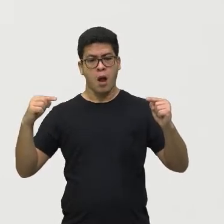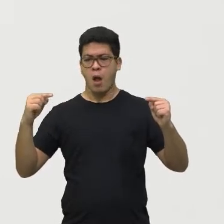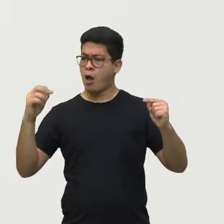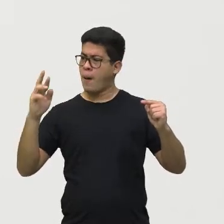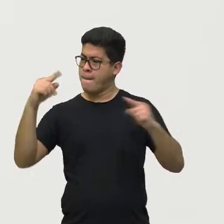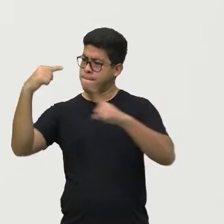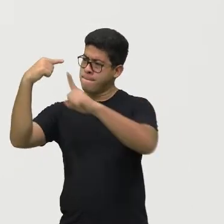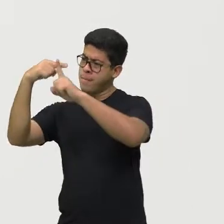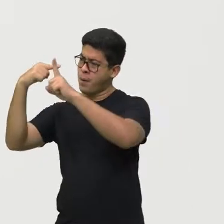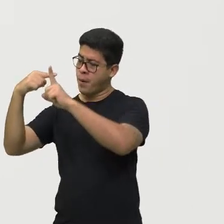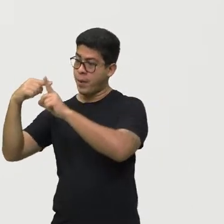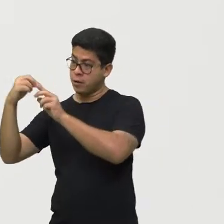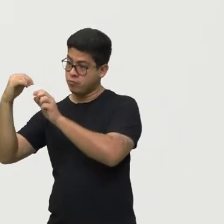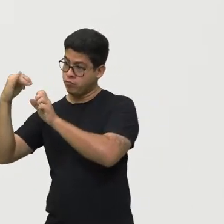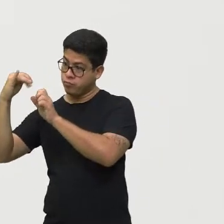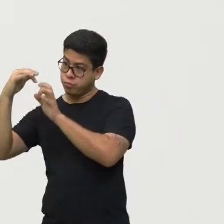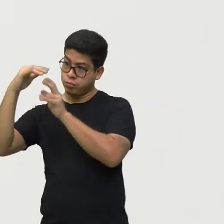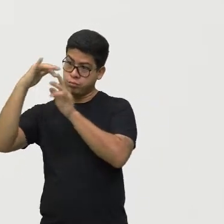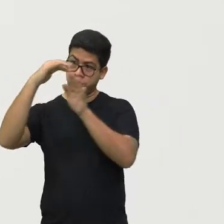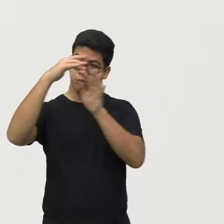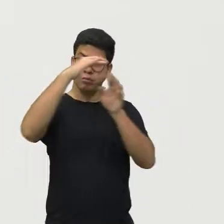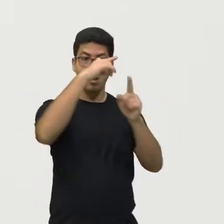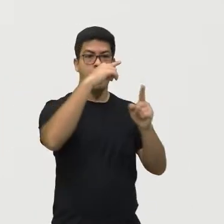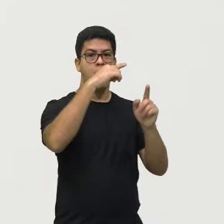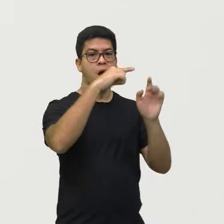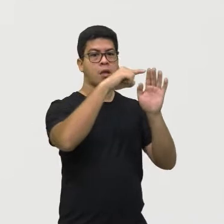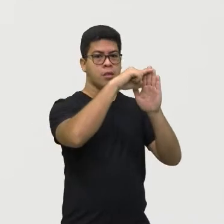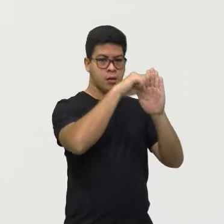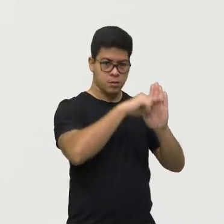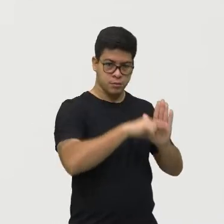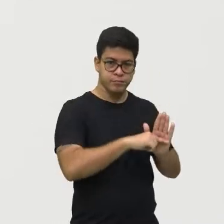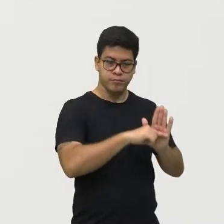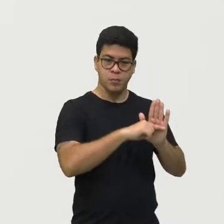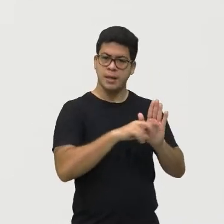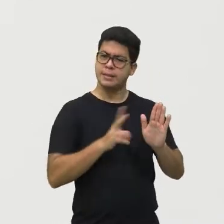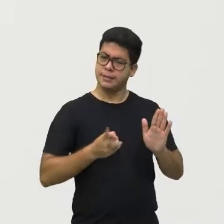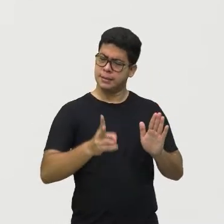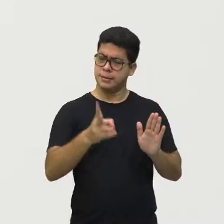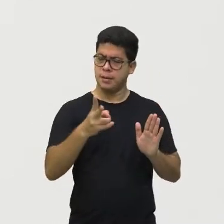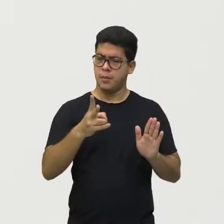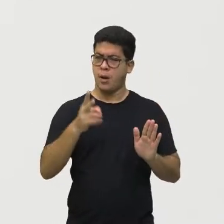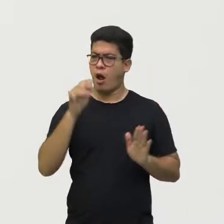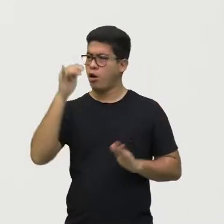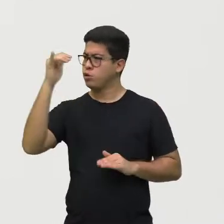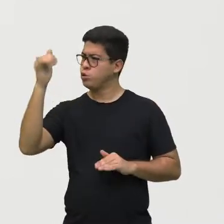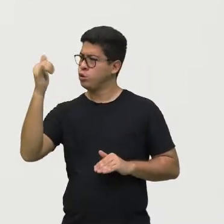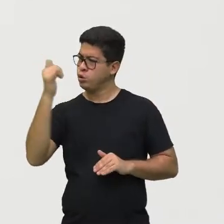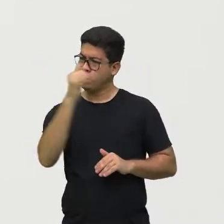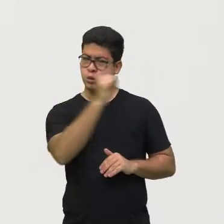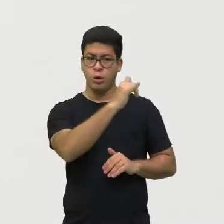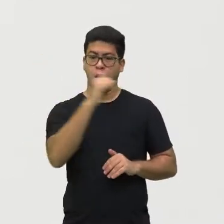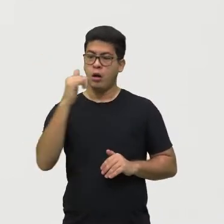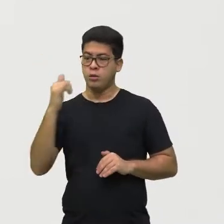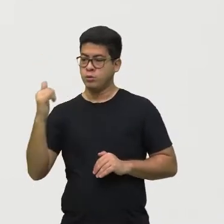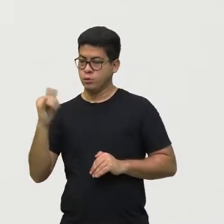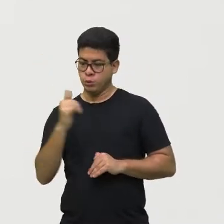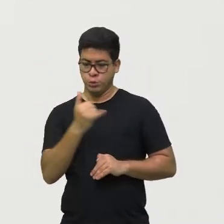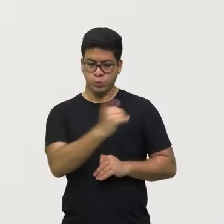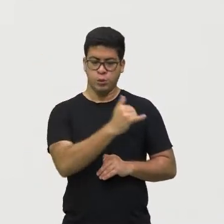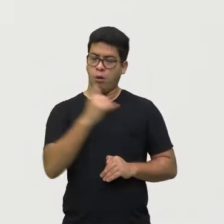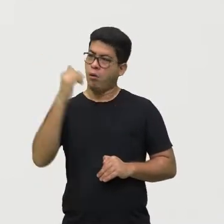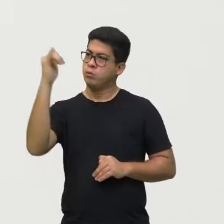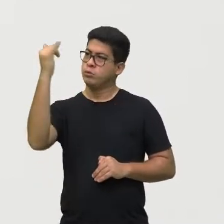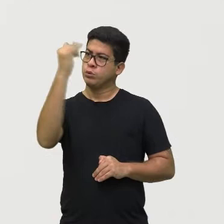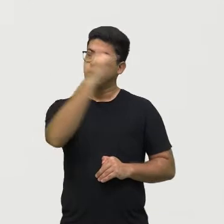carga negativa, né? As setinhas são do positivo para o negativo, as linhas de força do campo elétrico. E as superfícies equipotenciais